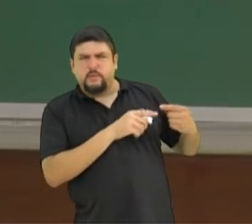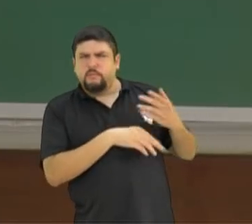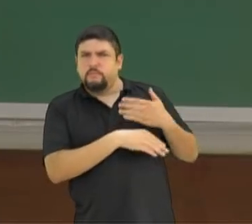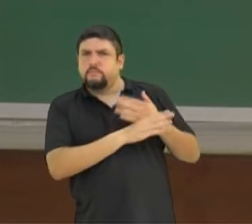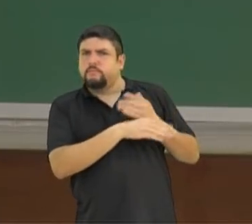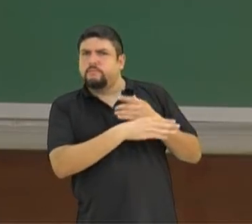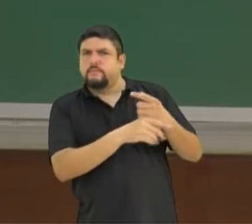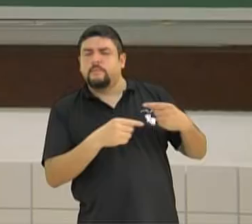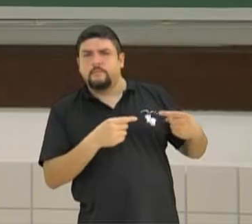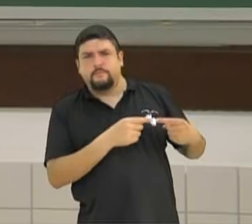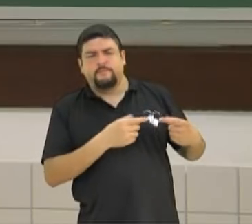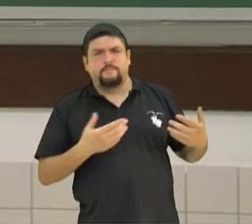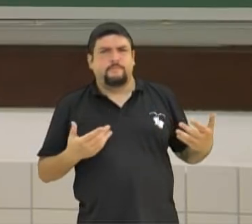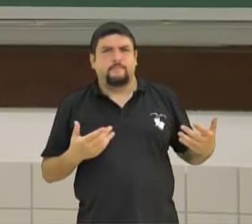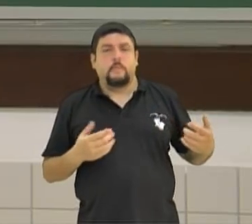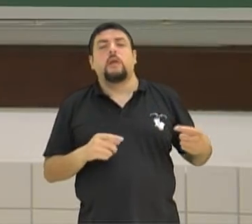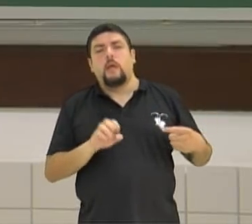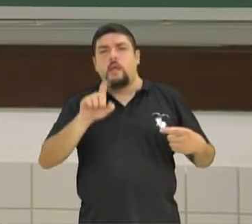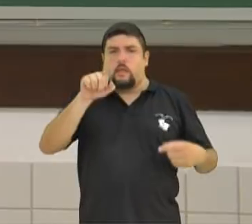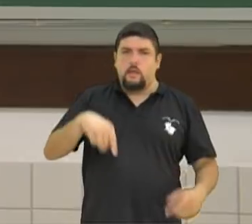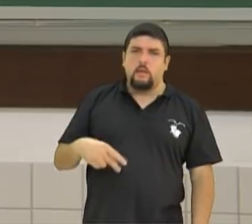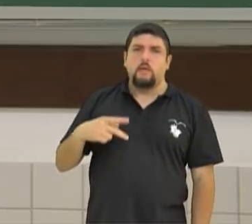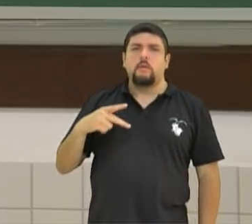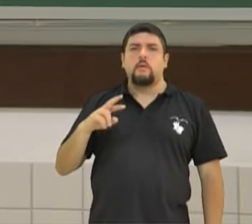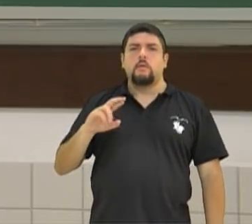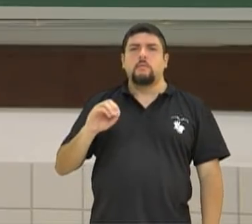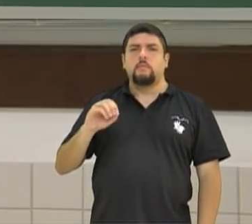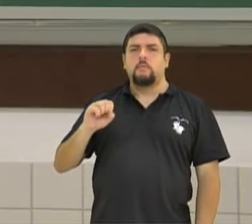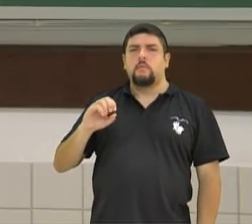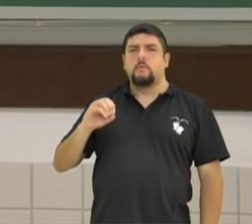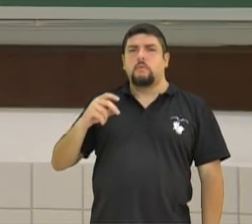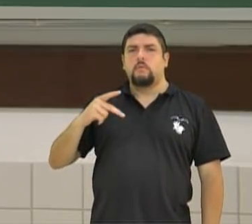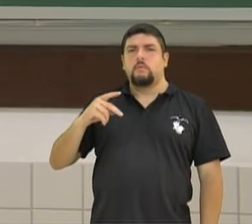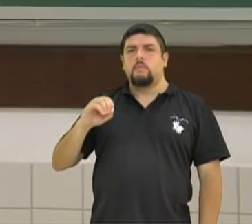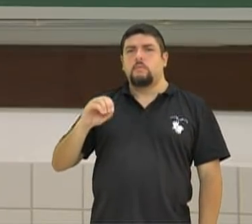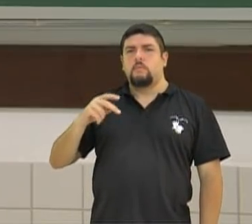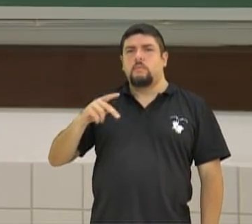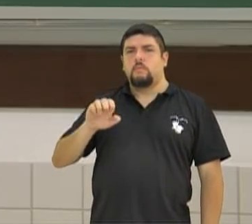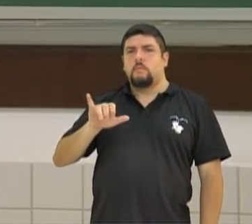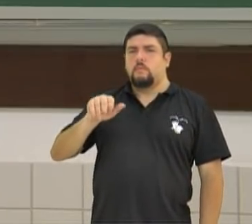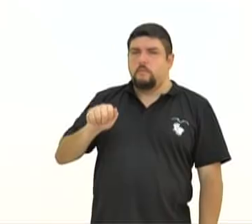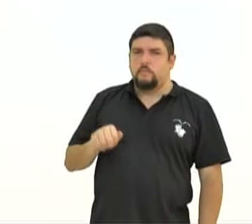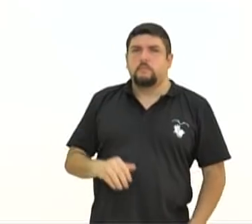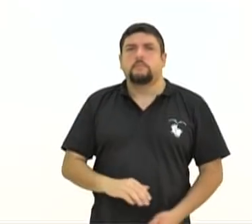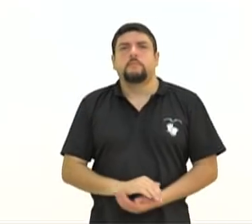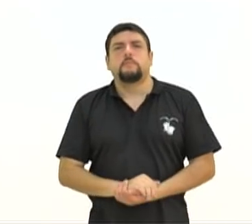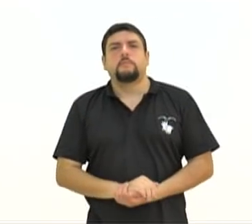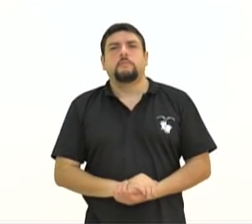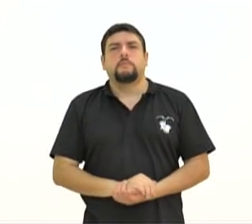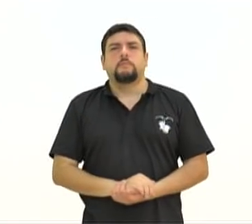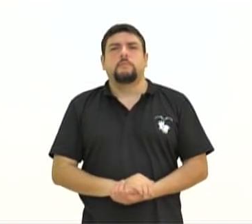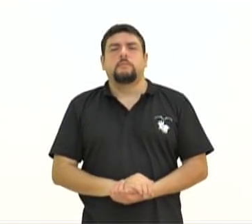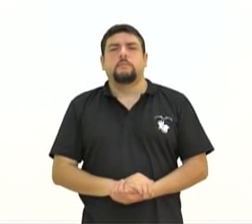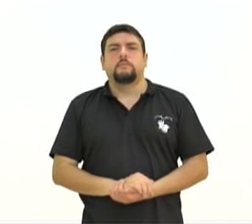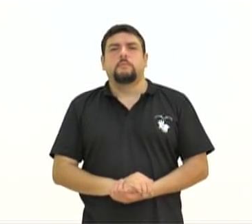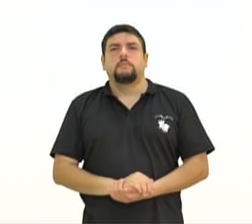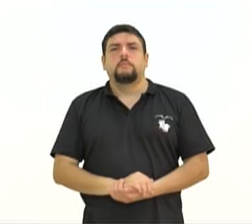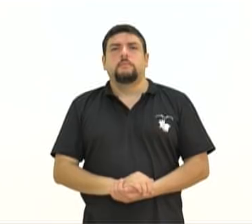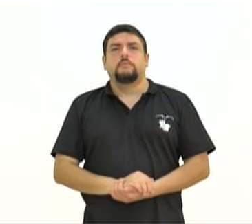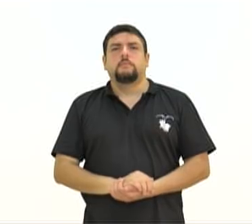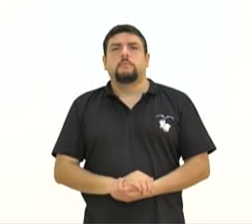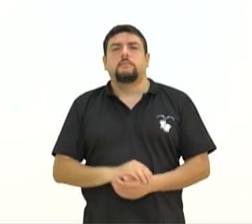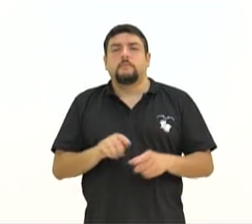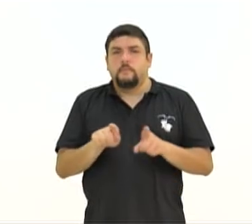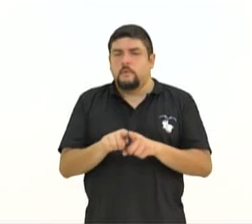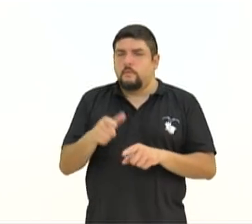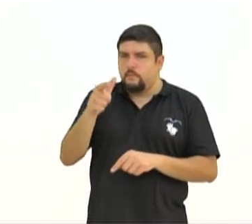ilustrando um exemplo de personificação ou prosopopeia, ok? Então, a gente tem aqui mais um outro exemplo, né? Então,